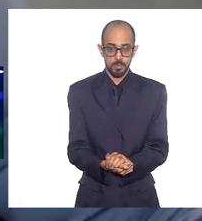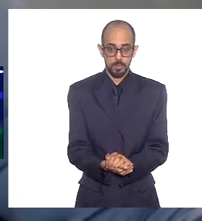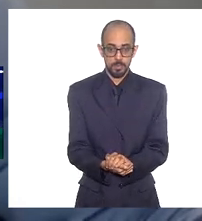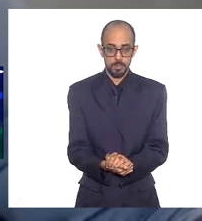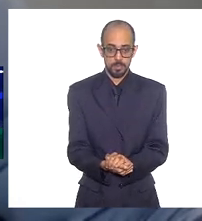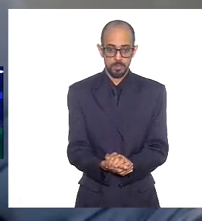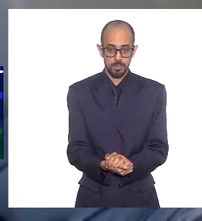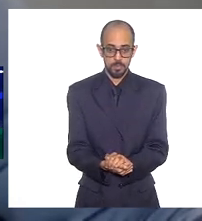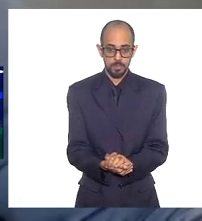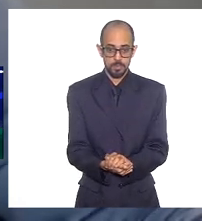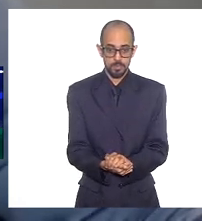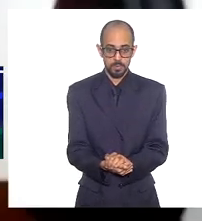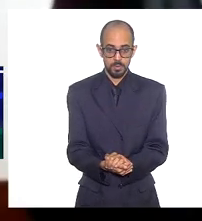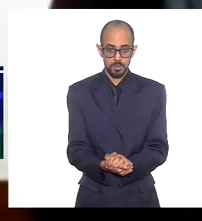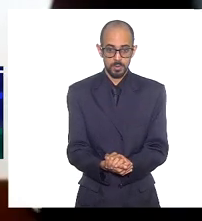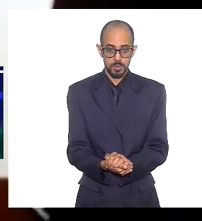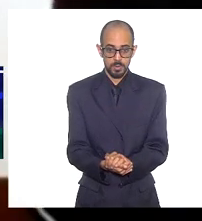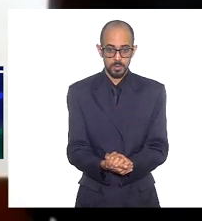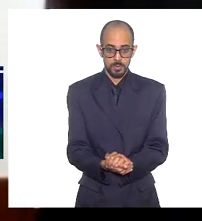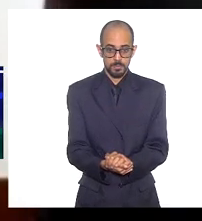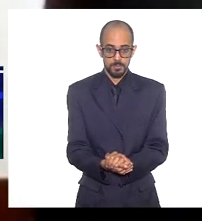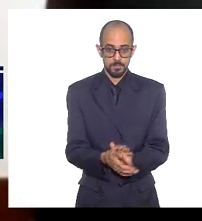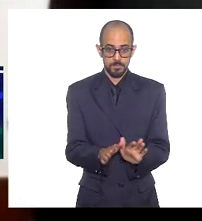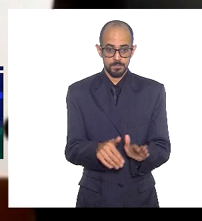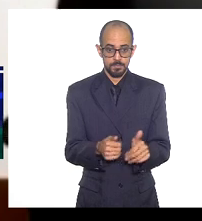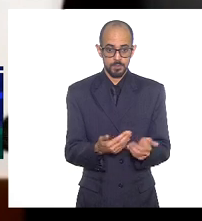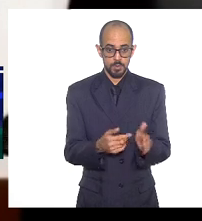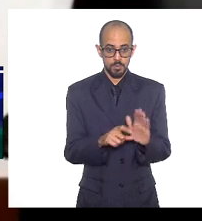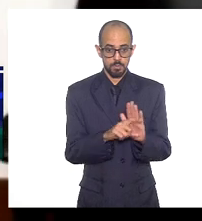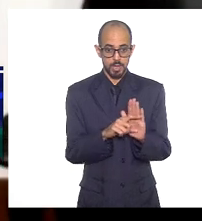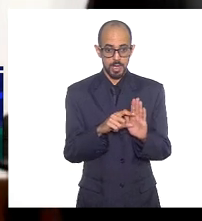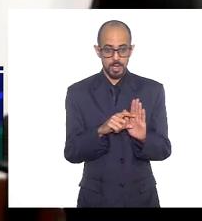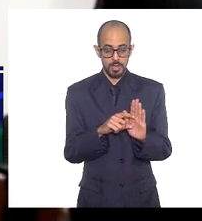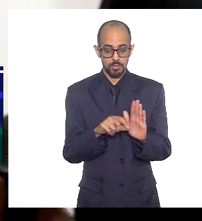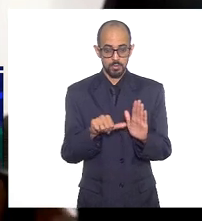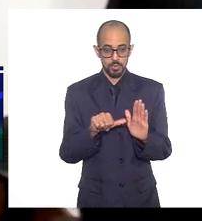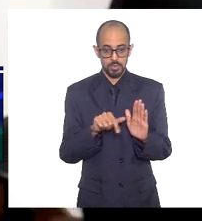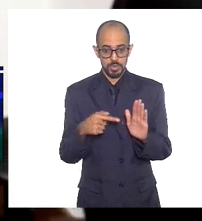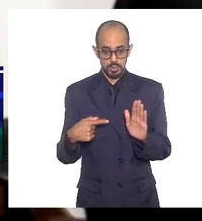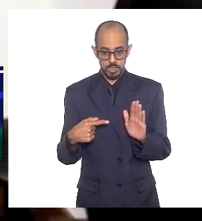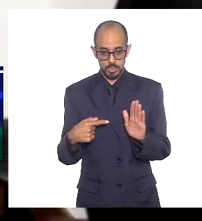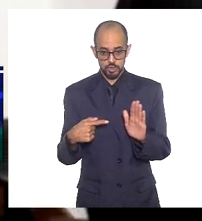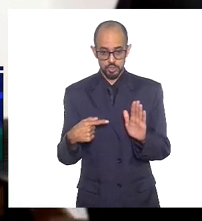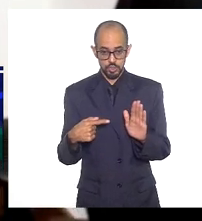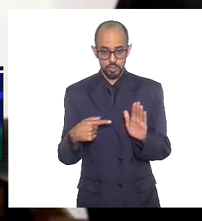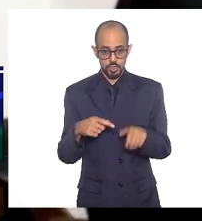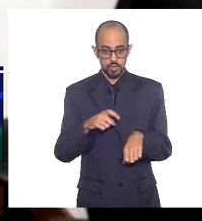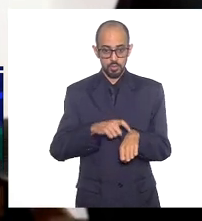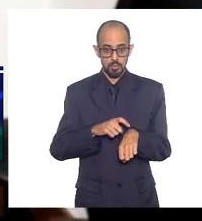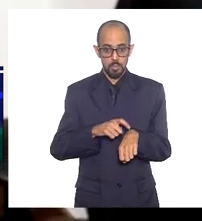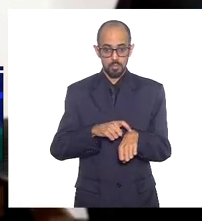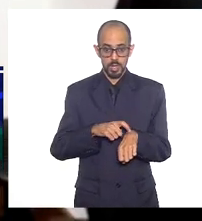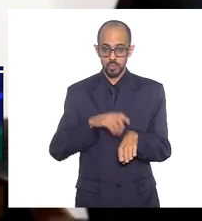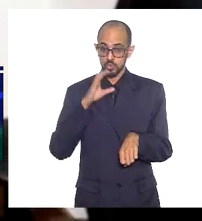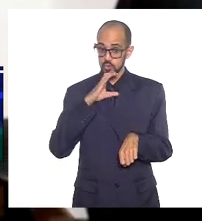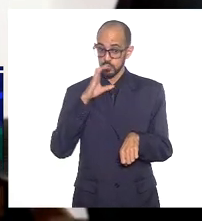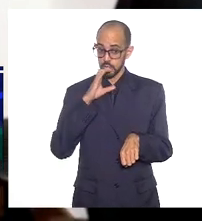Tô acompanhando. Parágrafo 17. Durante a vigência de calamidade pública